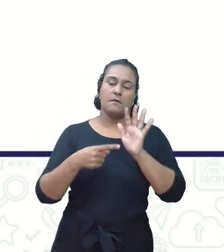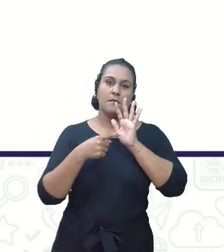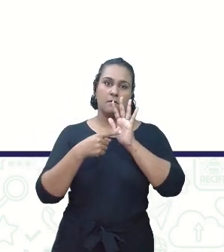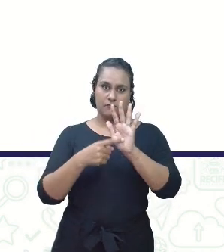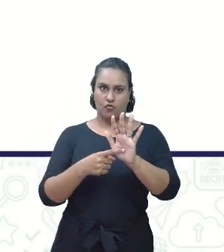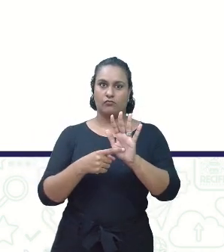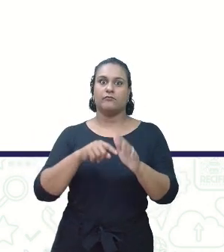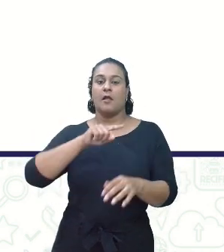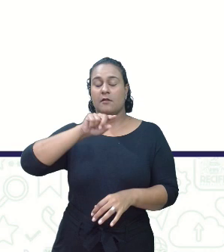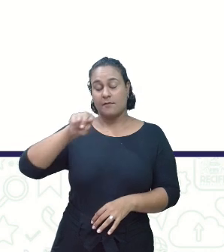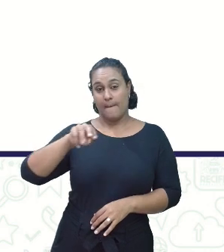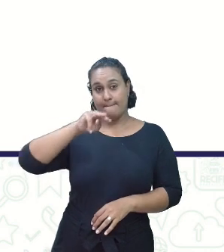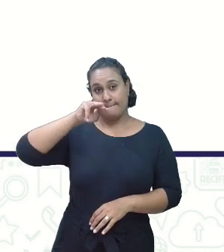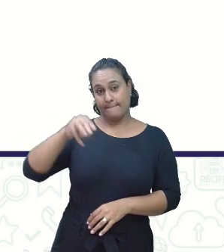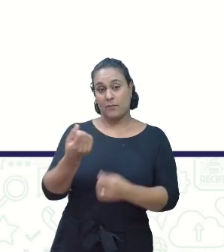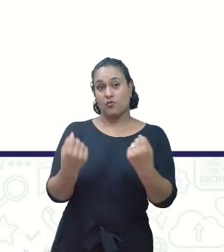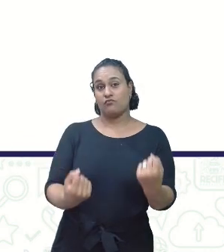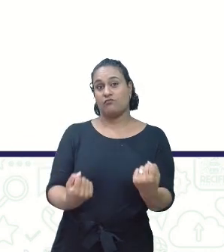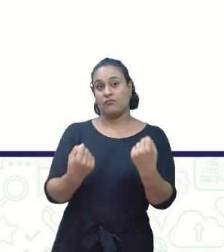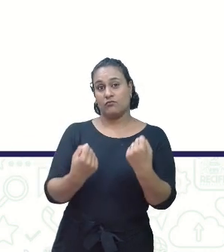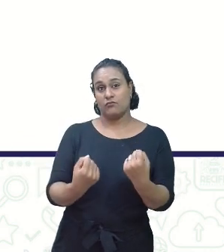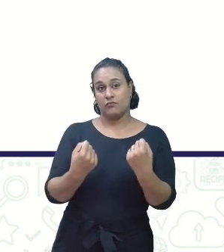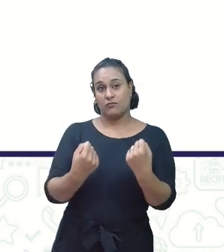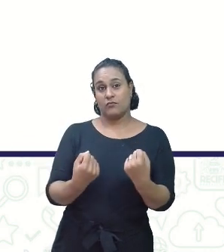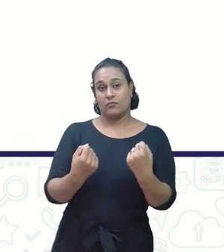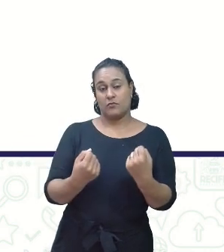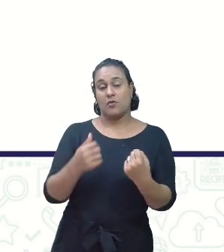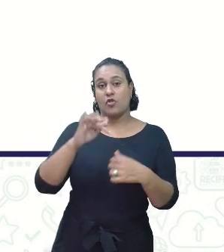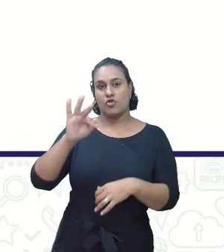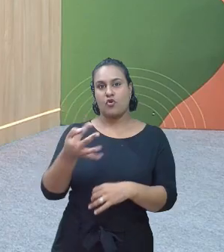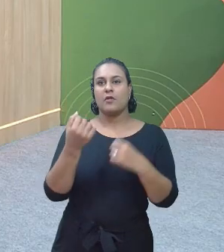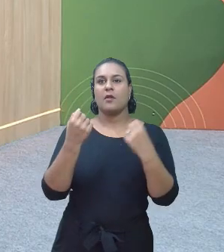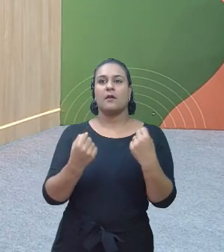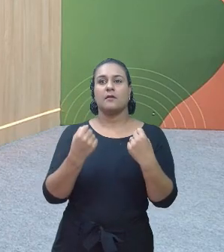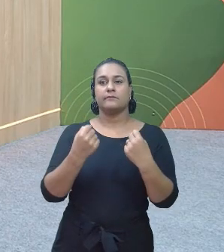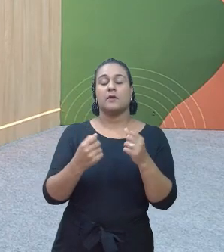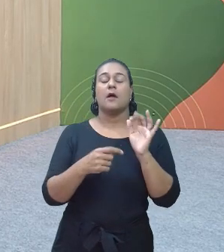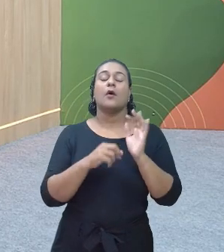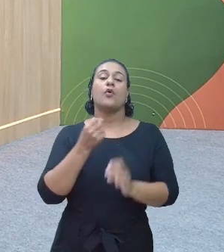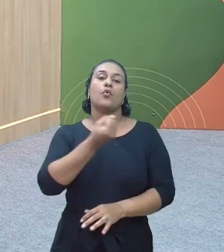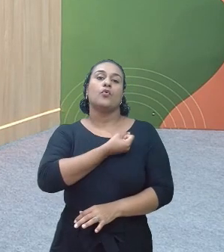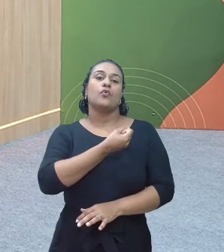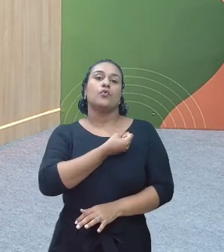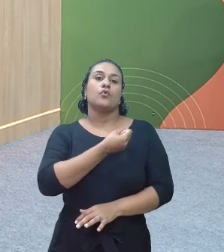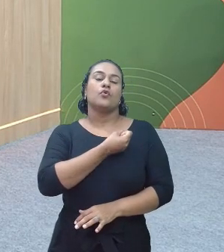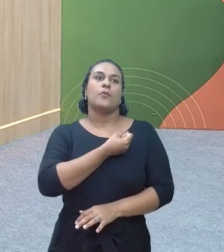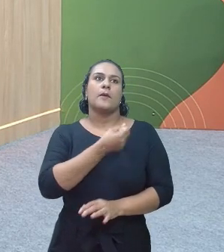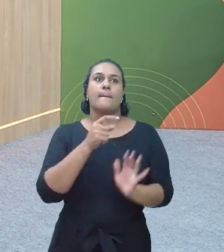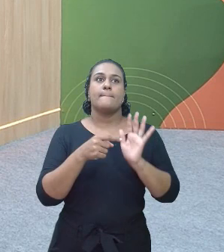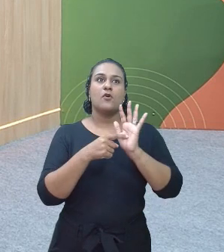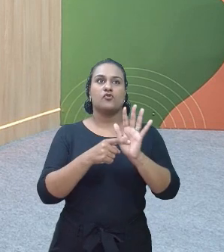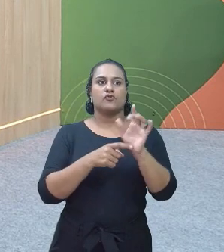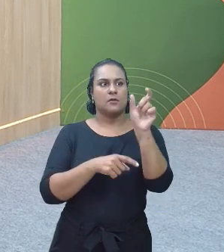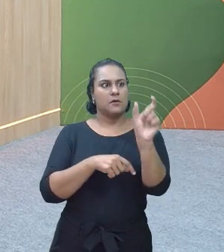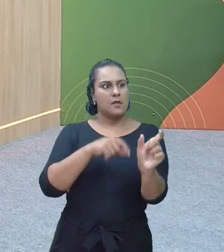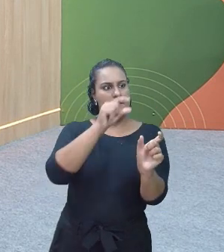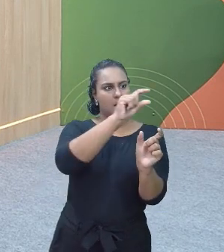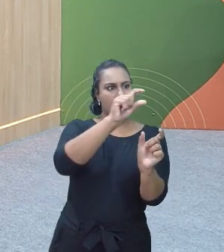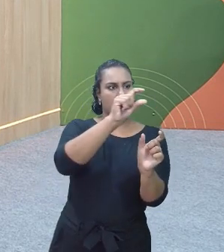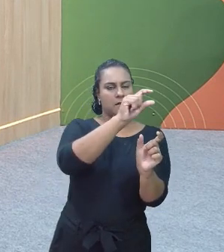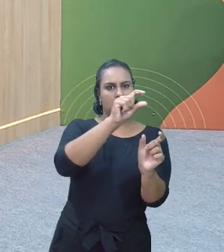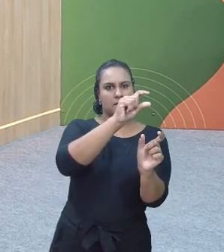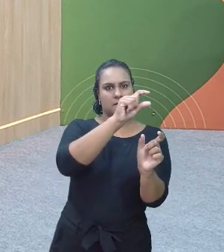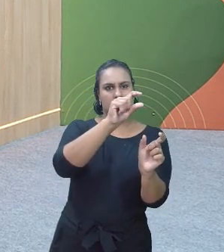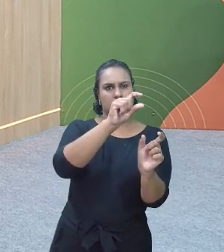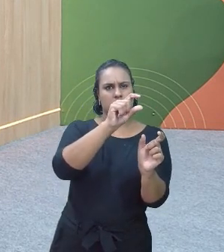toneladas, então aqui a gente já não tem mais a escala lateral, o número está sinalizado em cima da barrinha, mas a diferença de uma barrinha